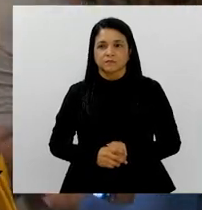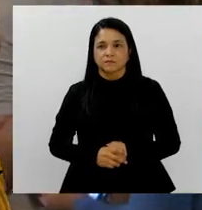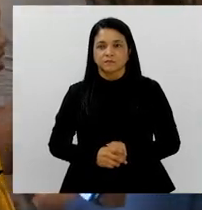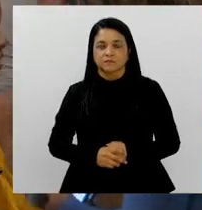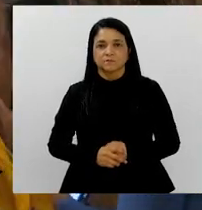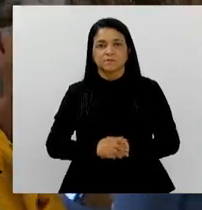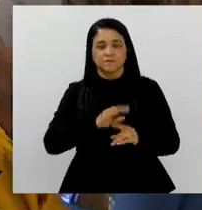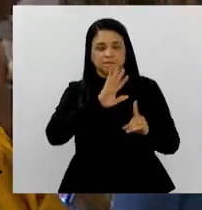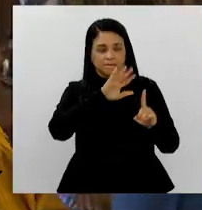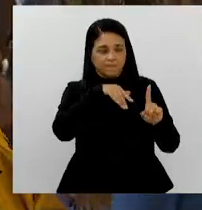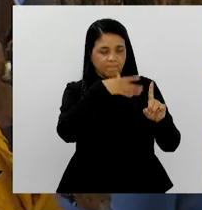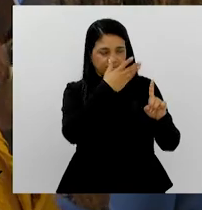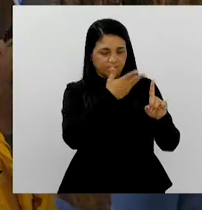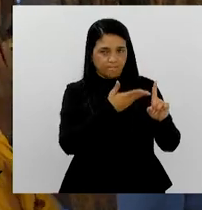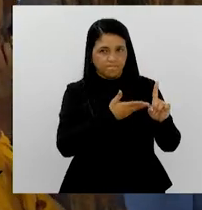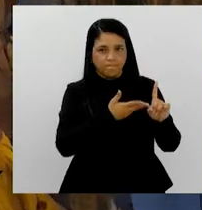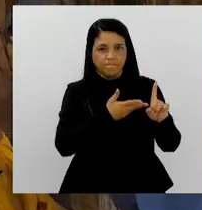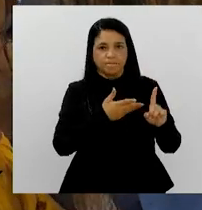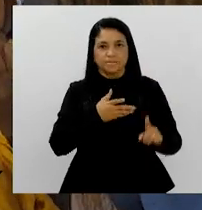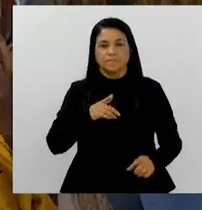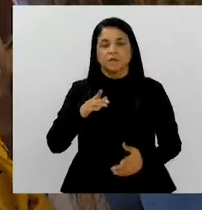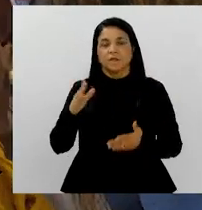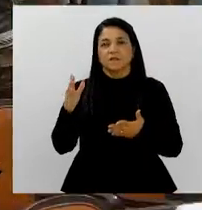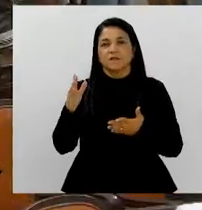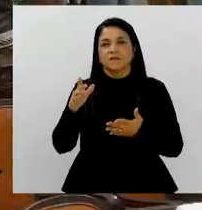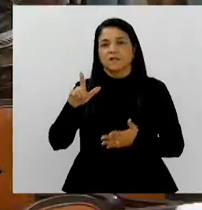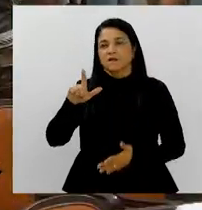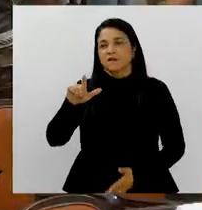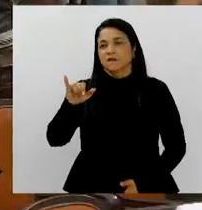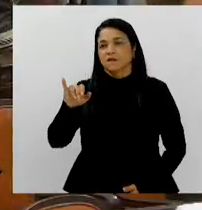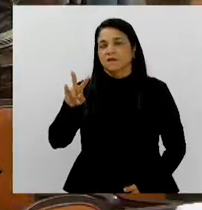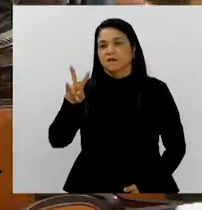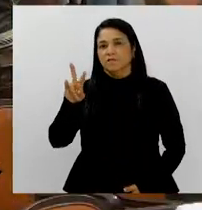Próxima agraciada, Livraria Berinjela.